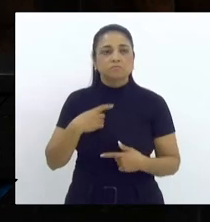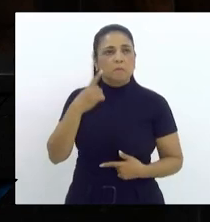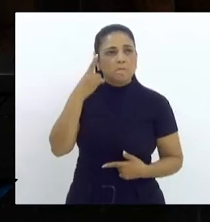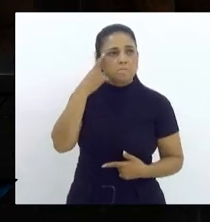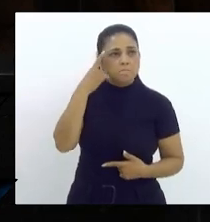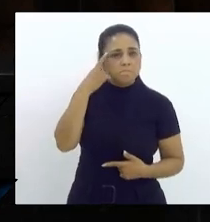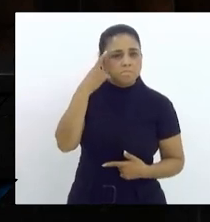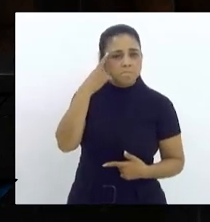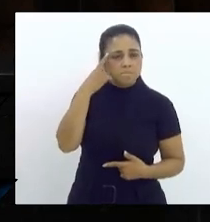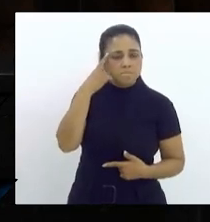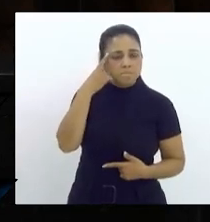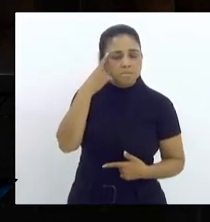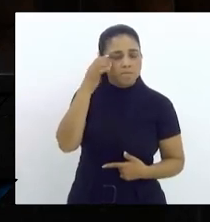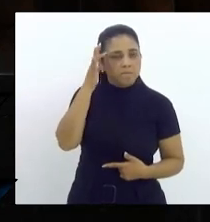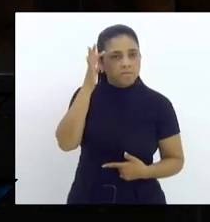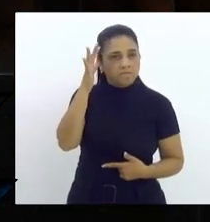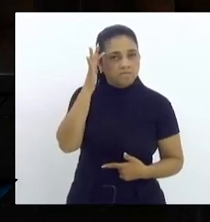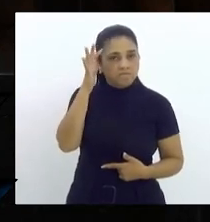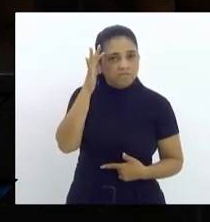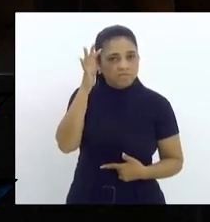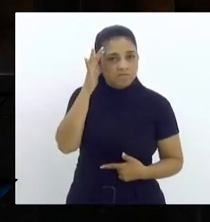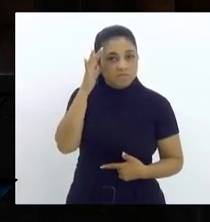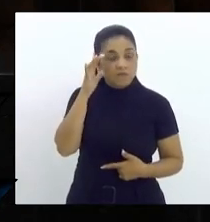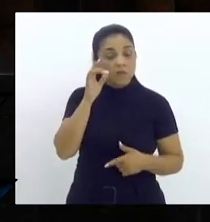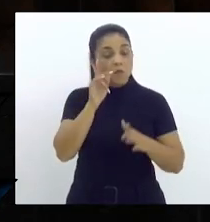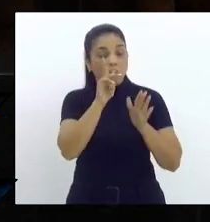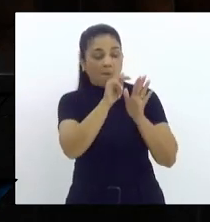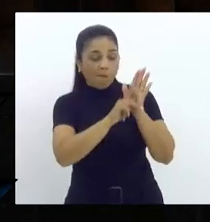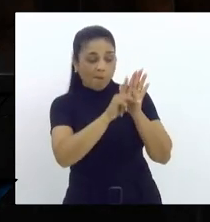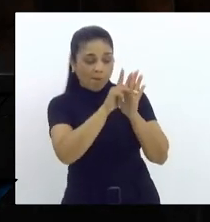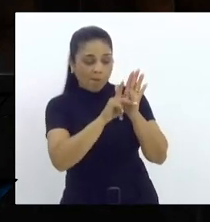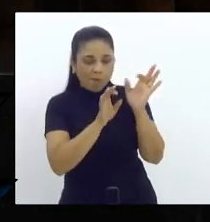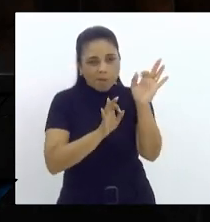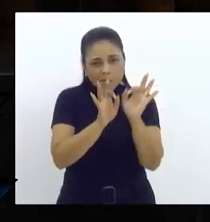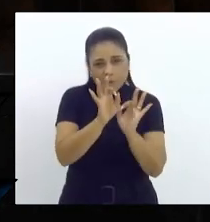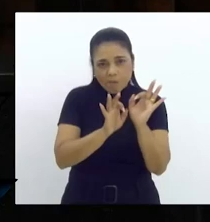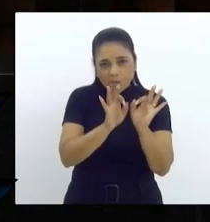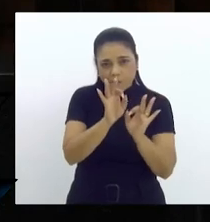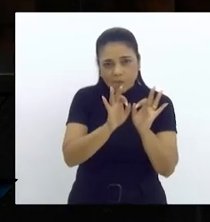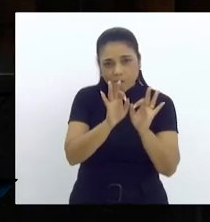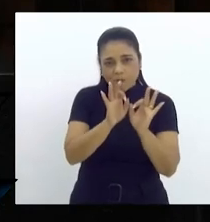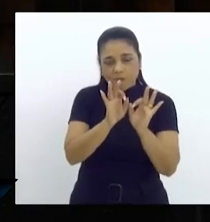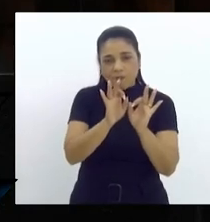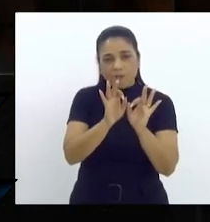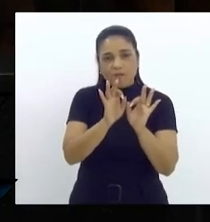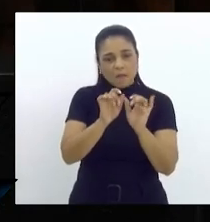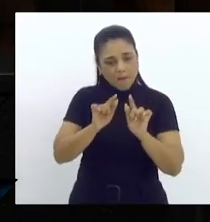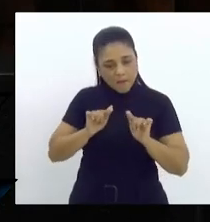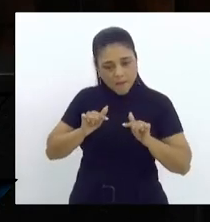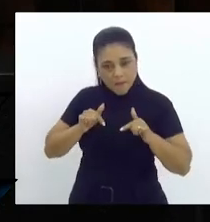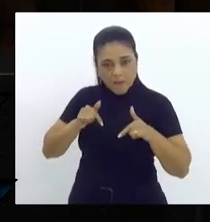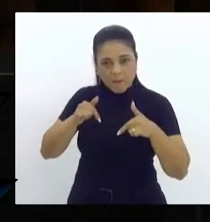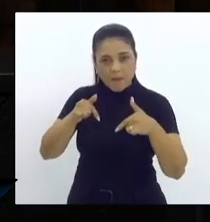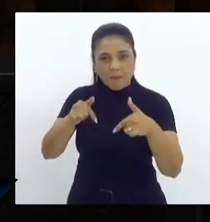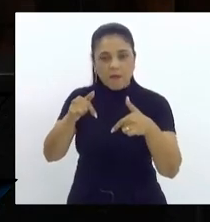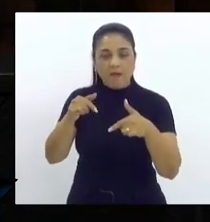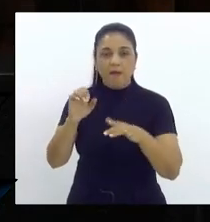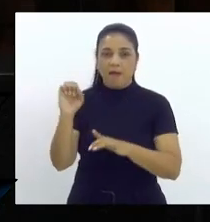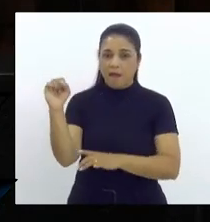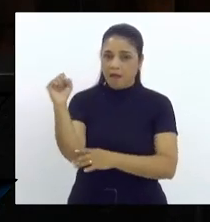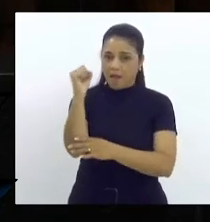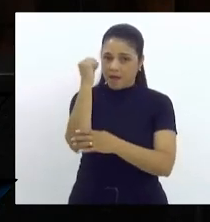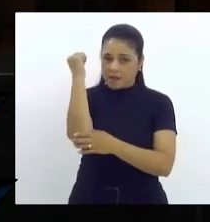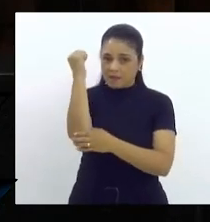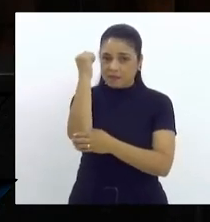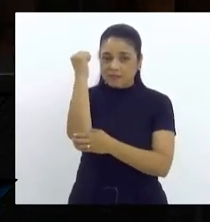refletisse e preparasse projetos para enfrentar a crise fiscal